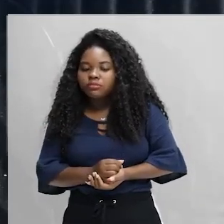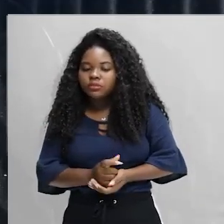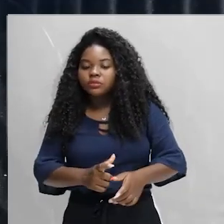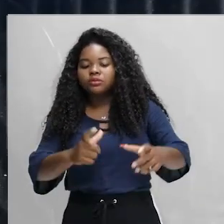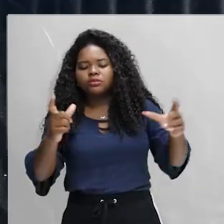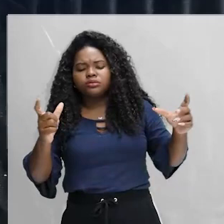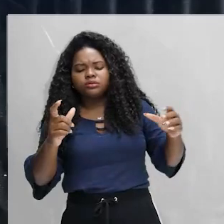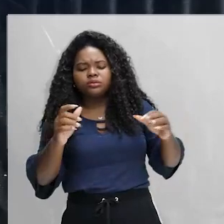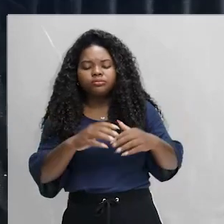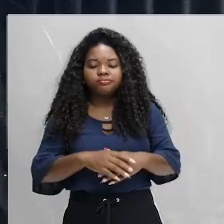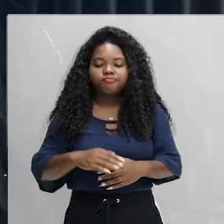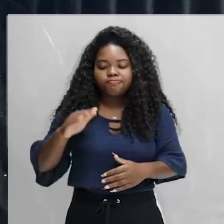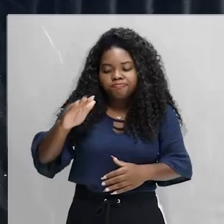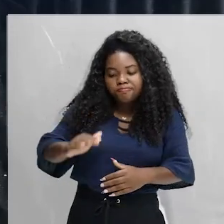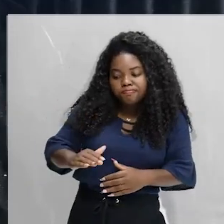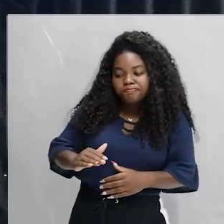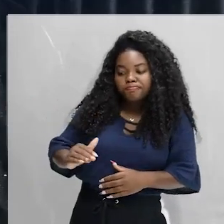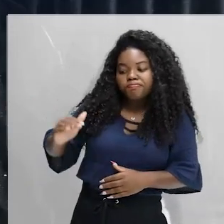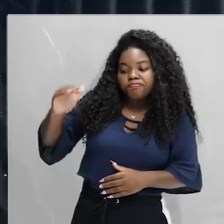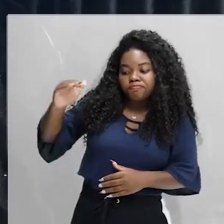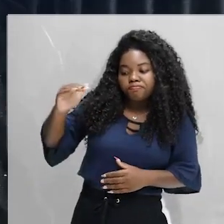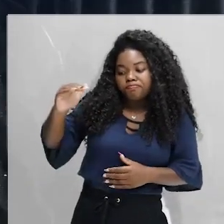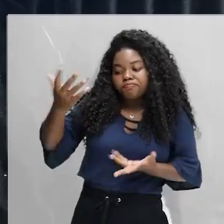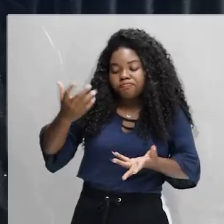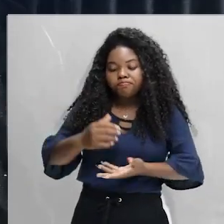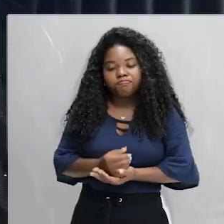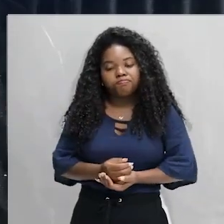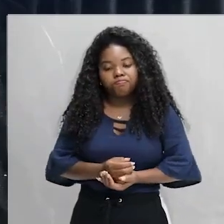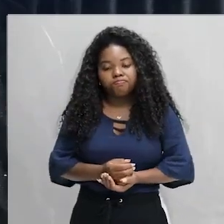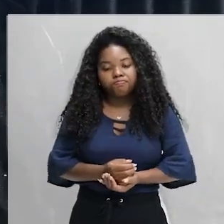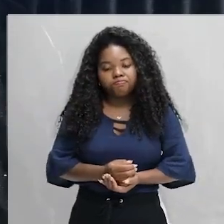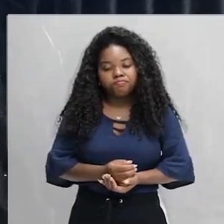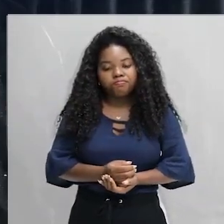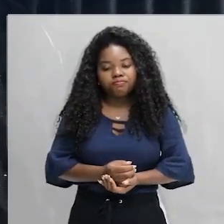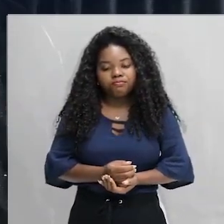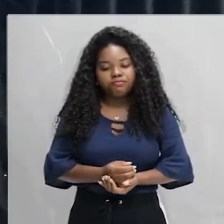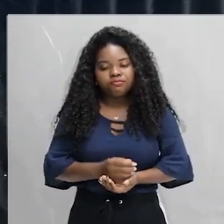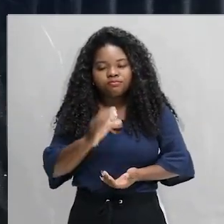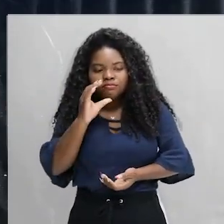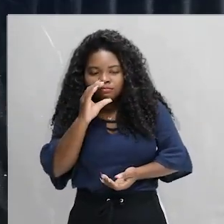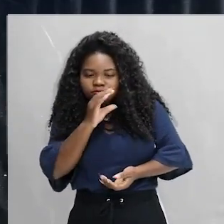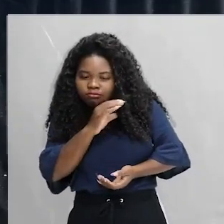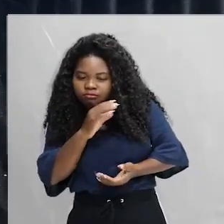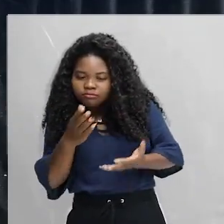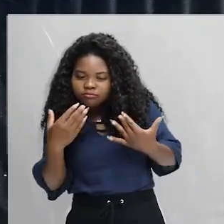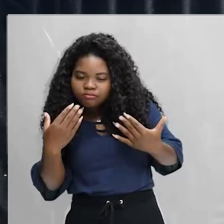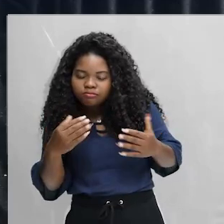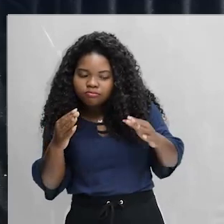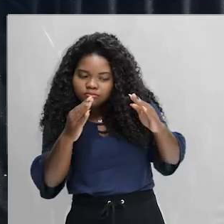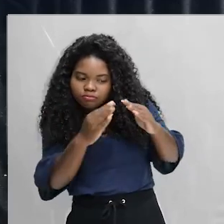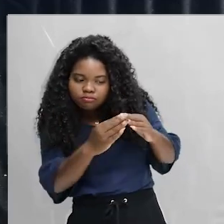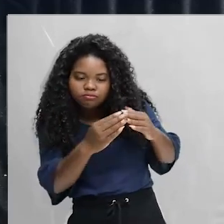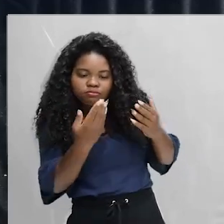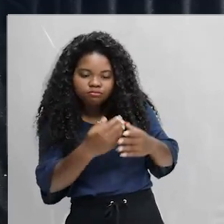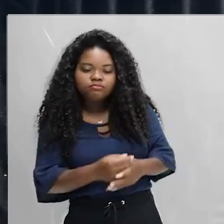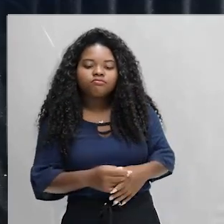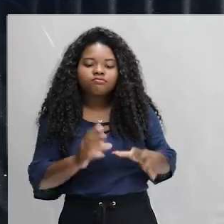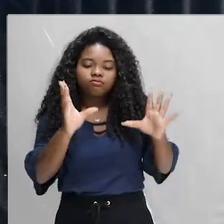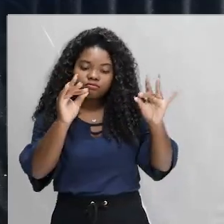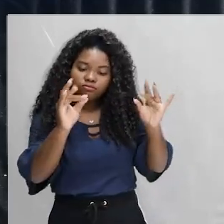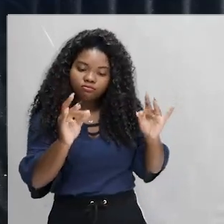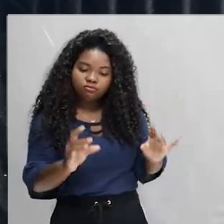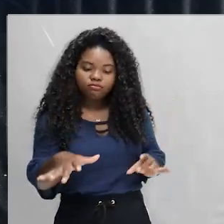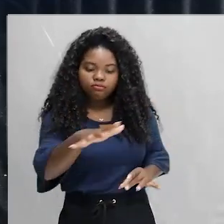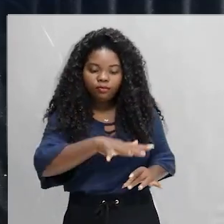se é baixo, se é, sei lá, arejado, se é, enfim, quente, no caso de uma casa. Eu posso descrever